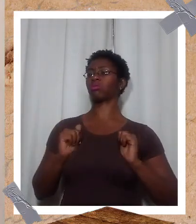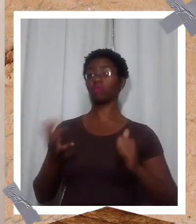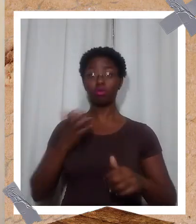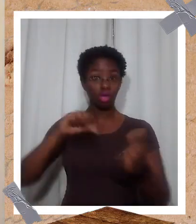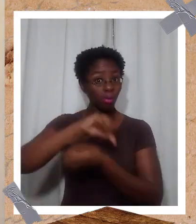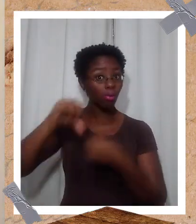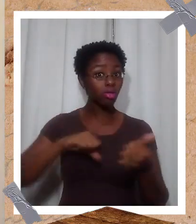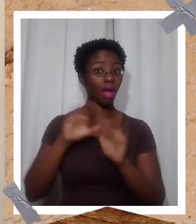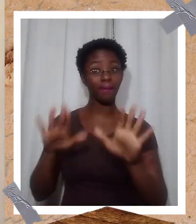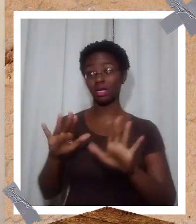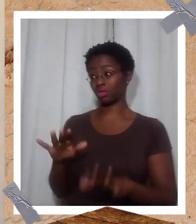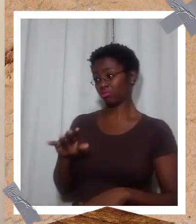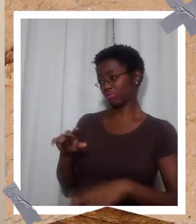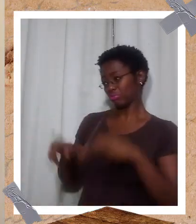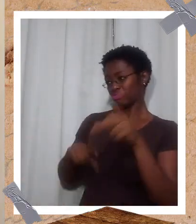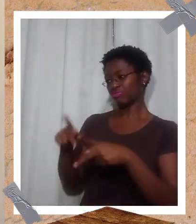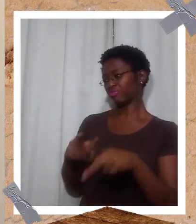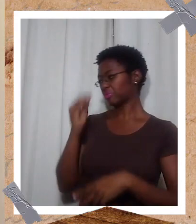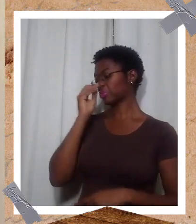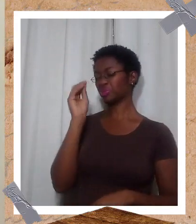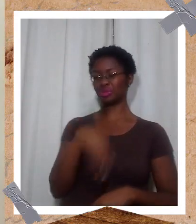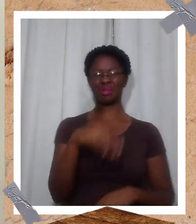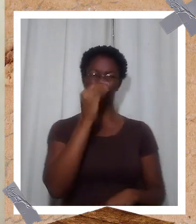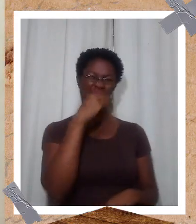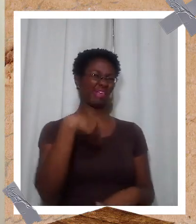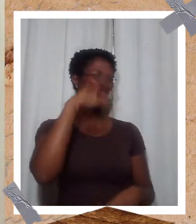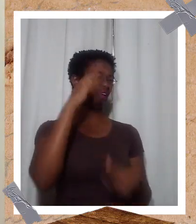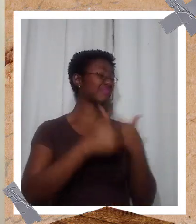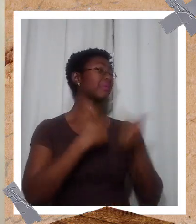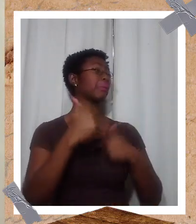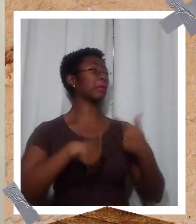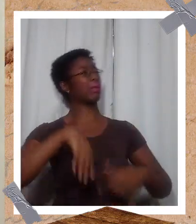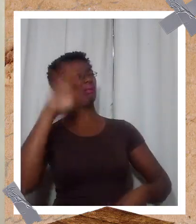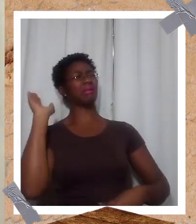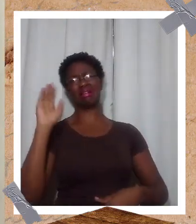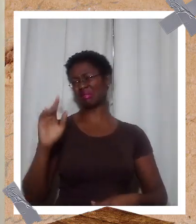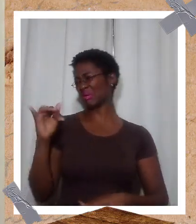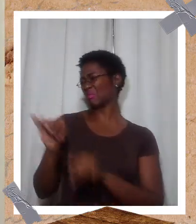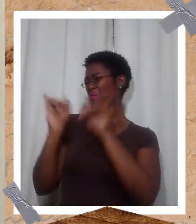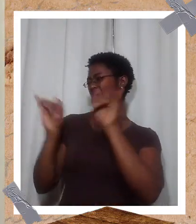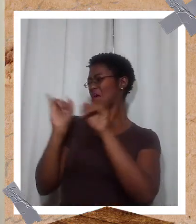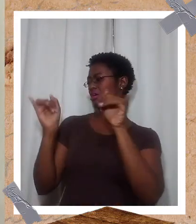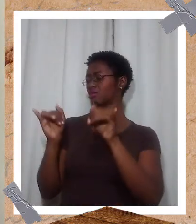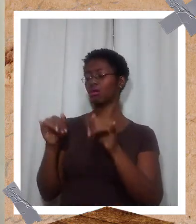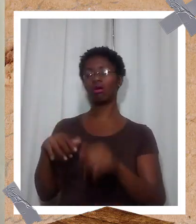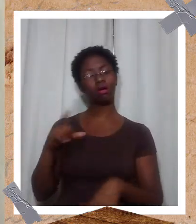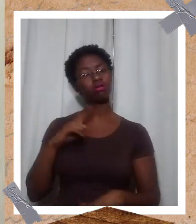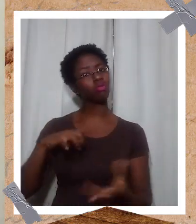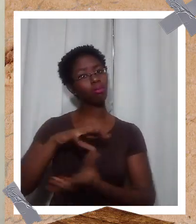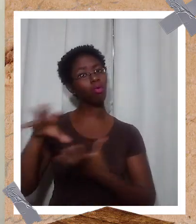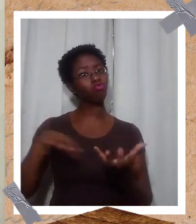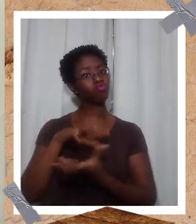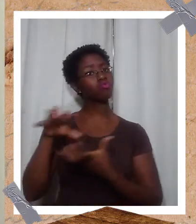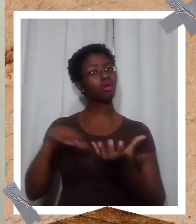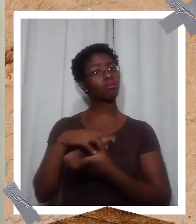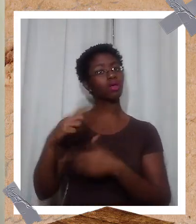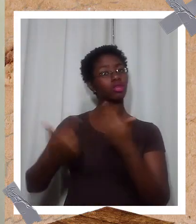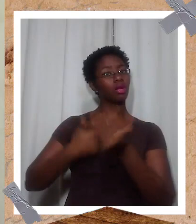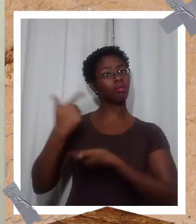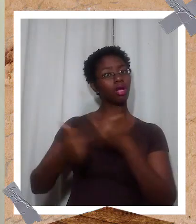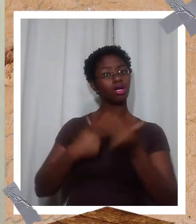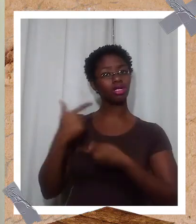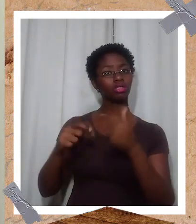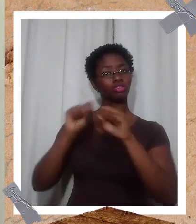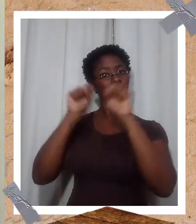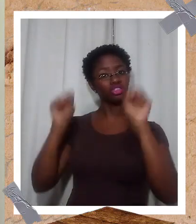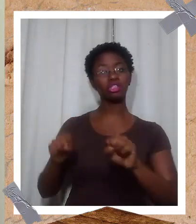aí. E no exato momento, aquela coisa da luta, vamos lutar pelos direitos trabalhistas, nós temos direito como cidadão, o lixão vai fechar, temos